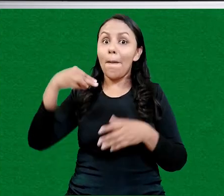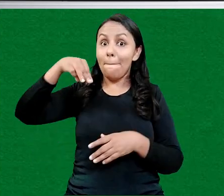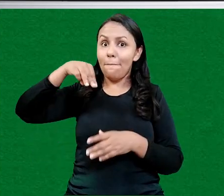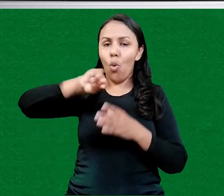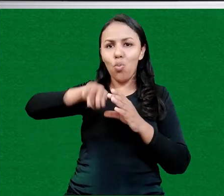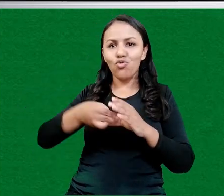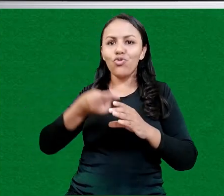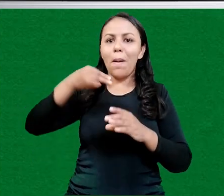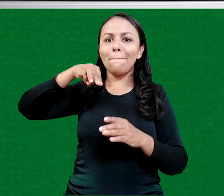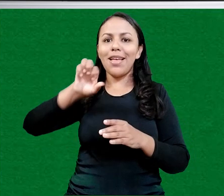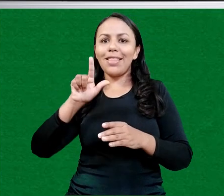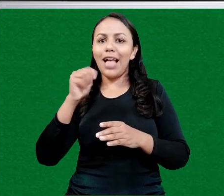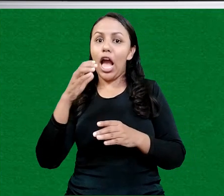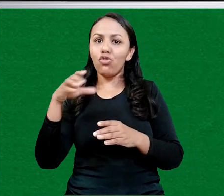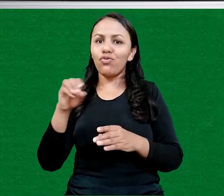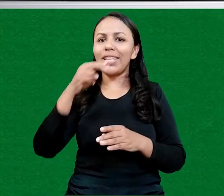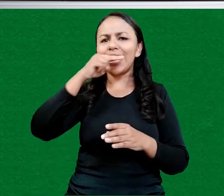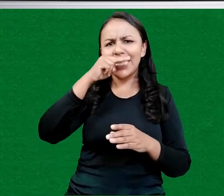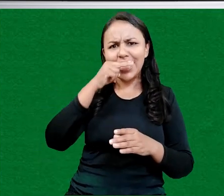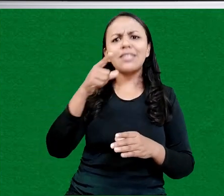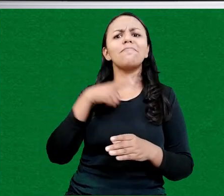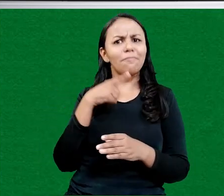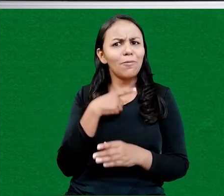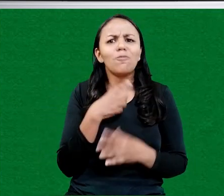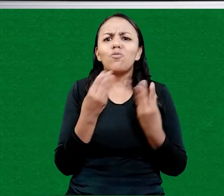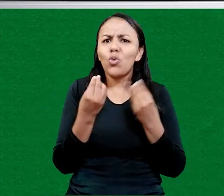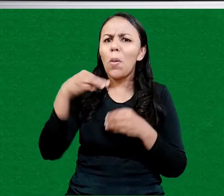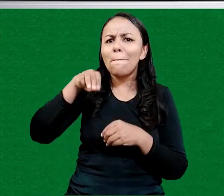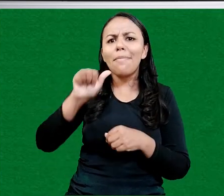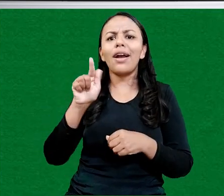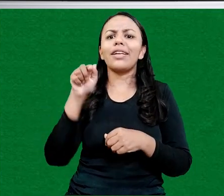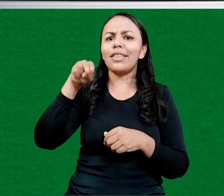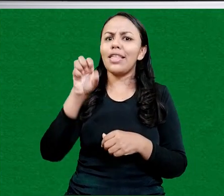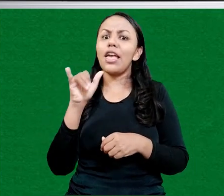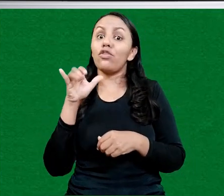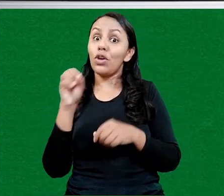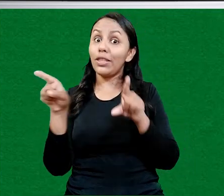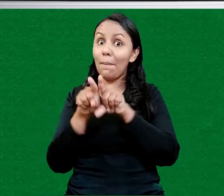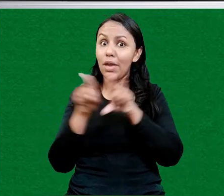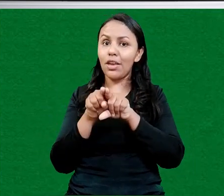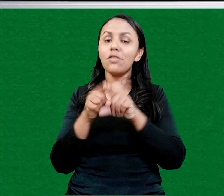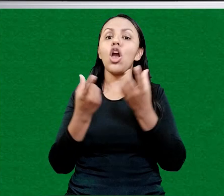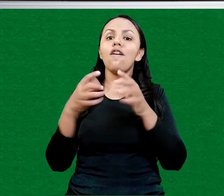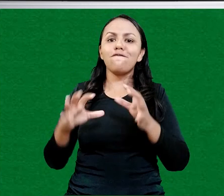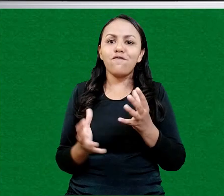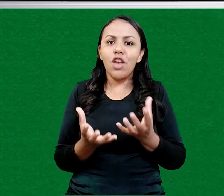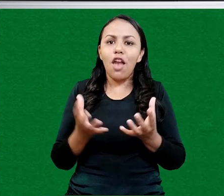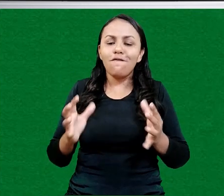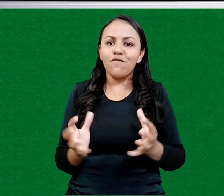os vegetais verdes, uma rica fonte de magnésio. Consuma vegetais verdes, consuma